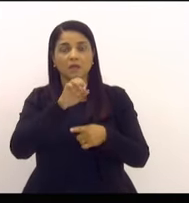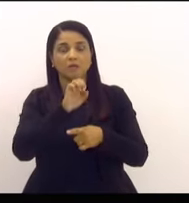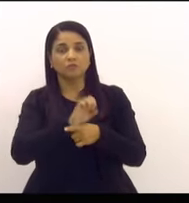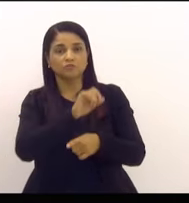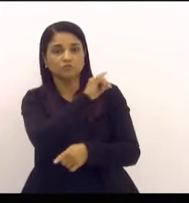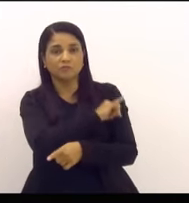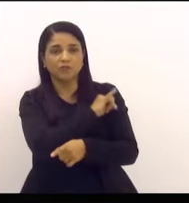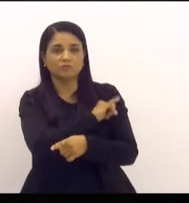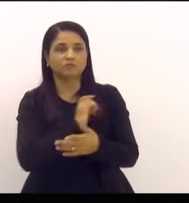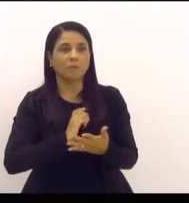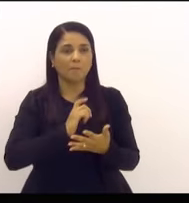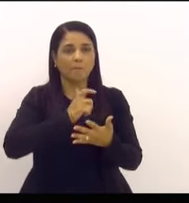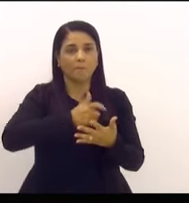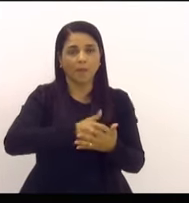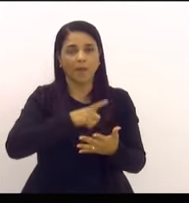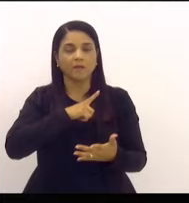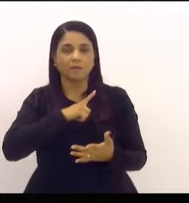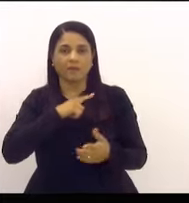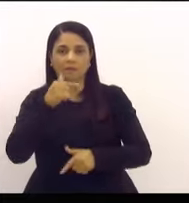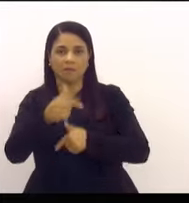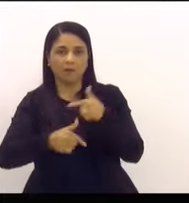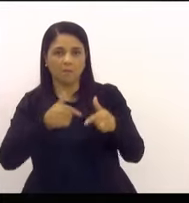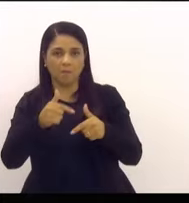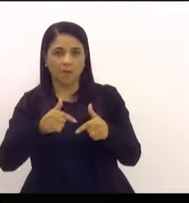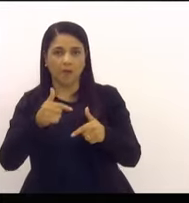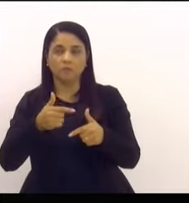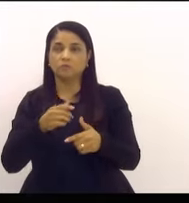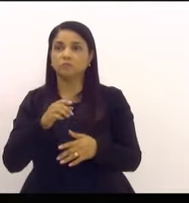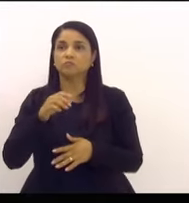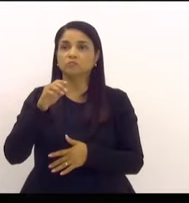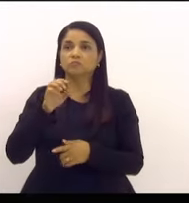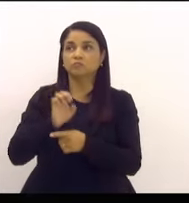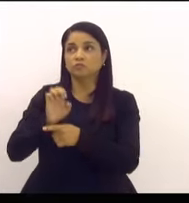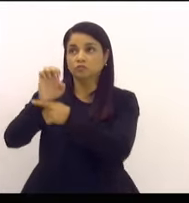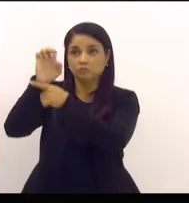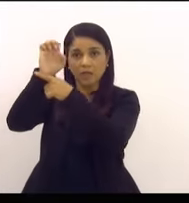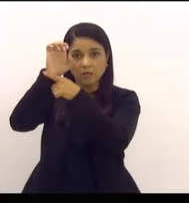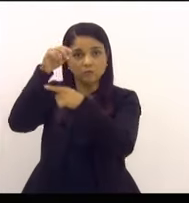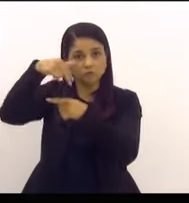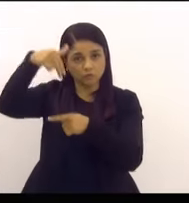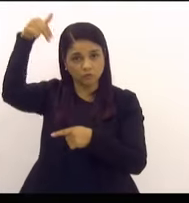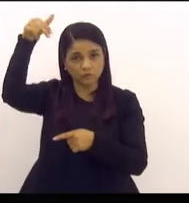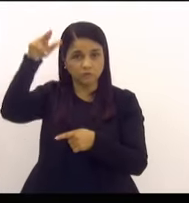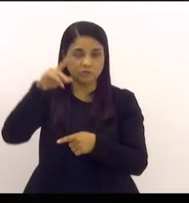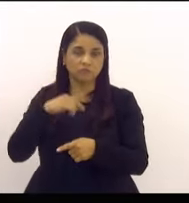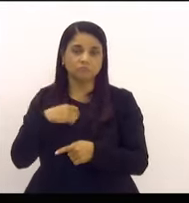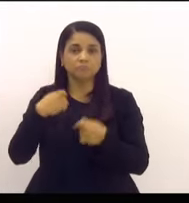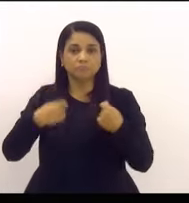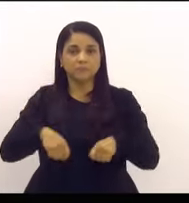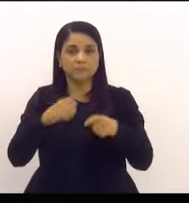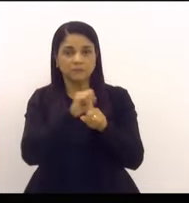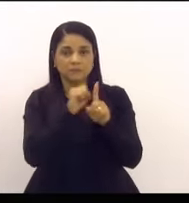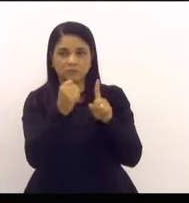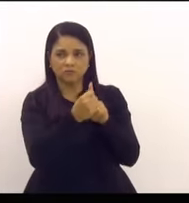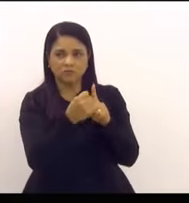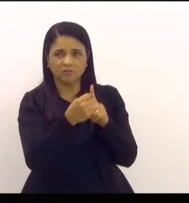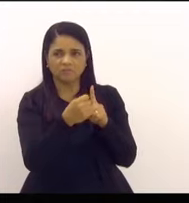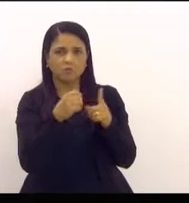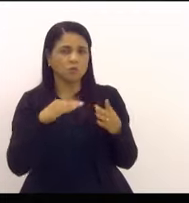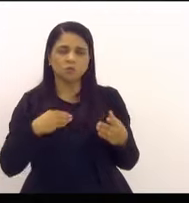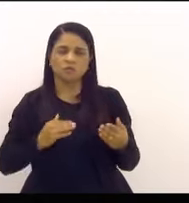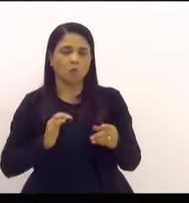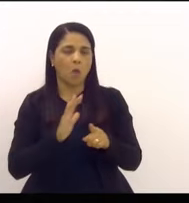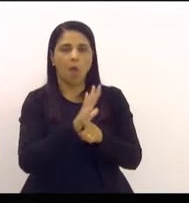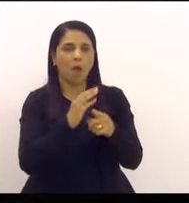pagam, aqui é os estados que têm trabalho e os estados do Nordeste é o que depende de assistência social. Isso não